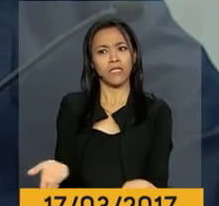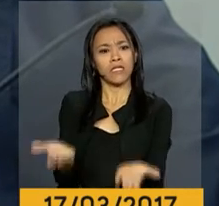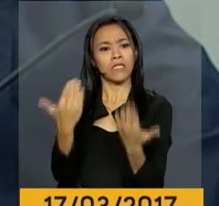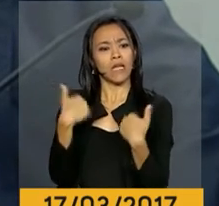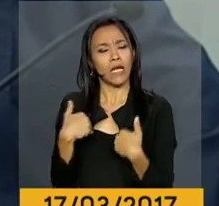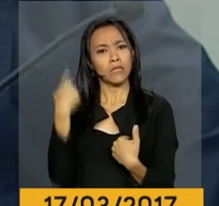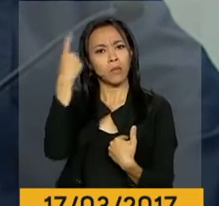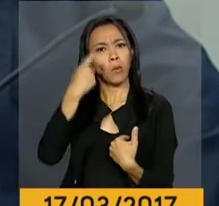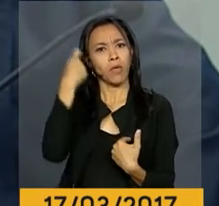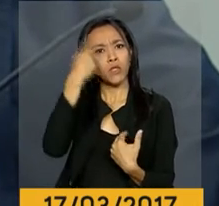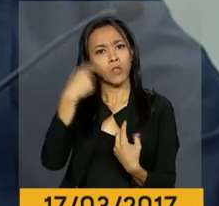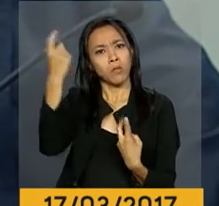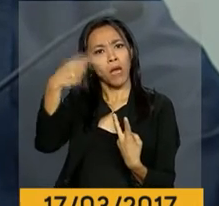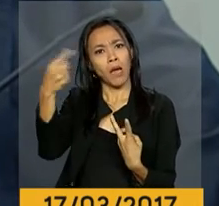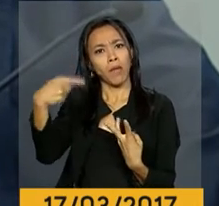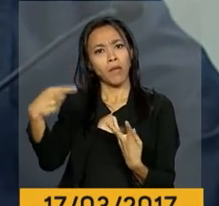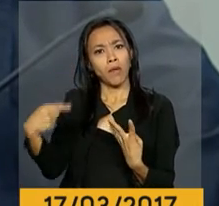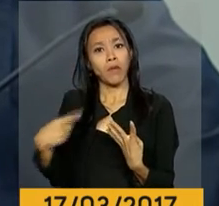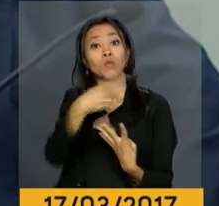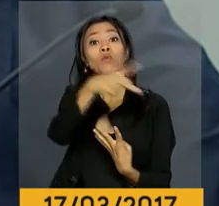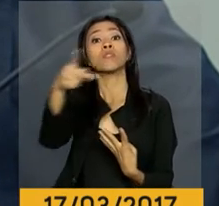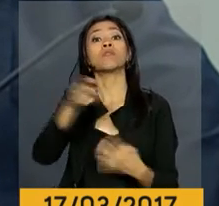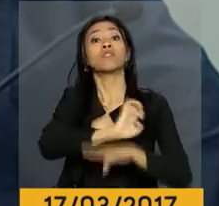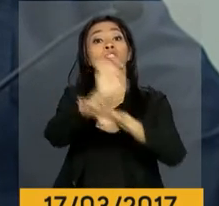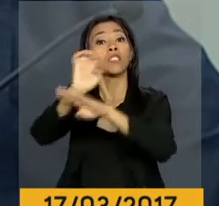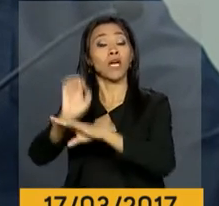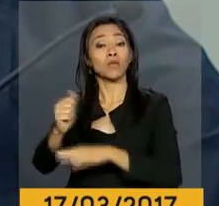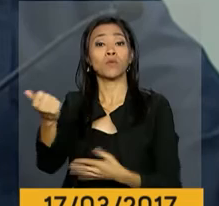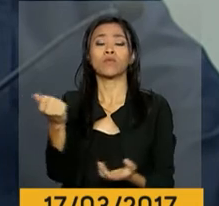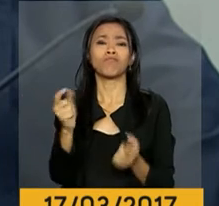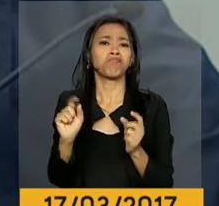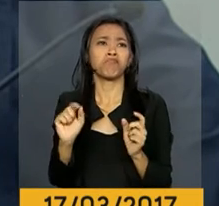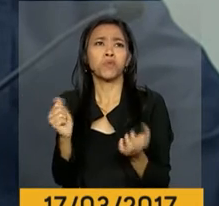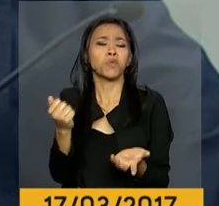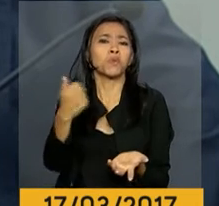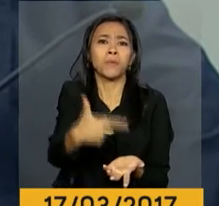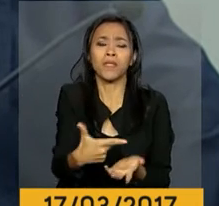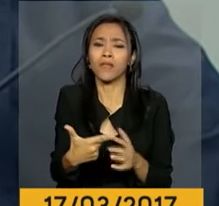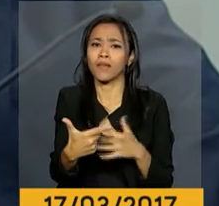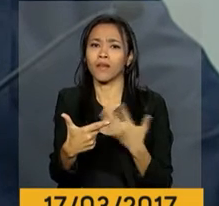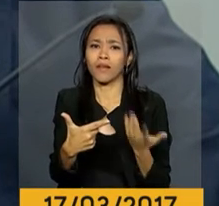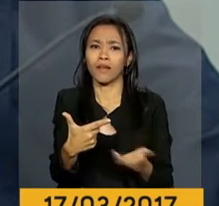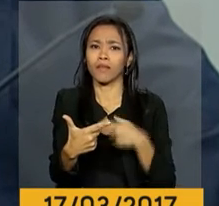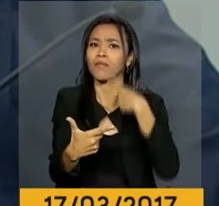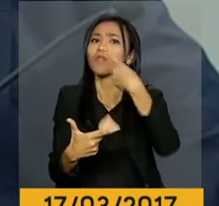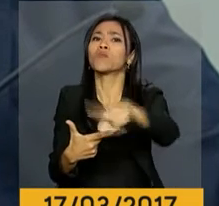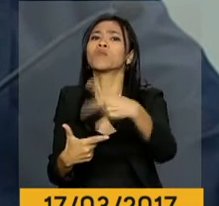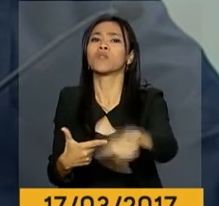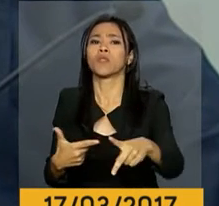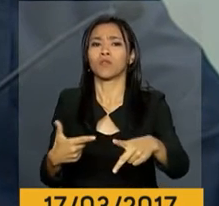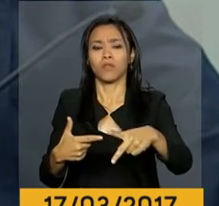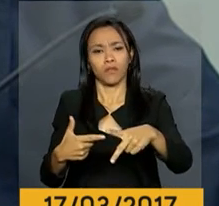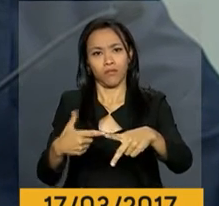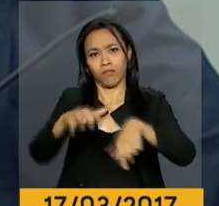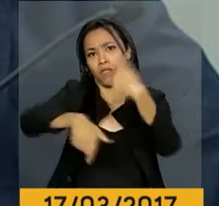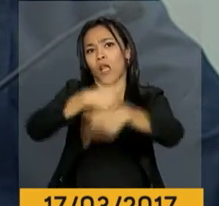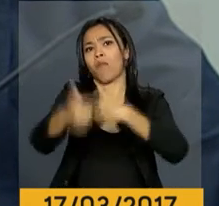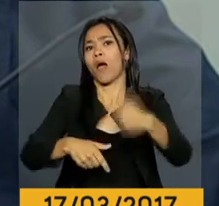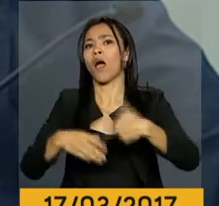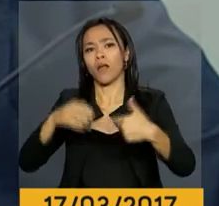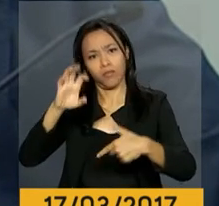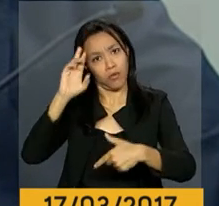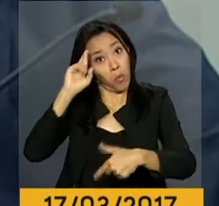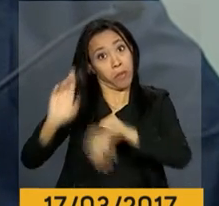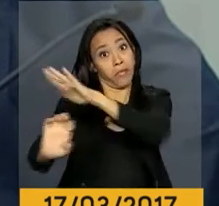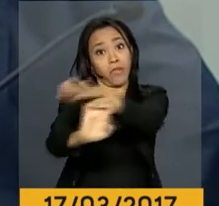preocupações referentes aos seus estados do que exatamente em função das suas atividades. Eles sempre dão